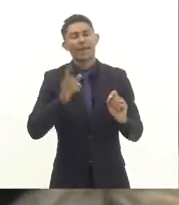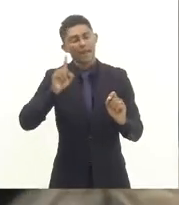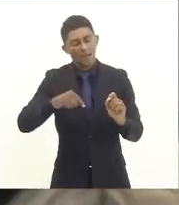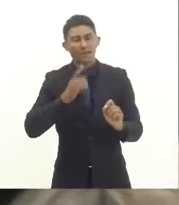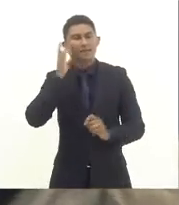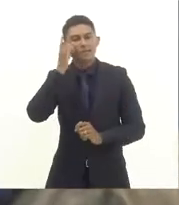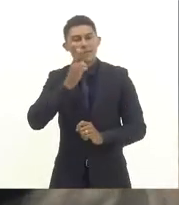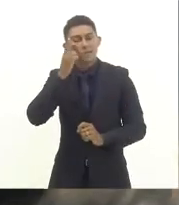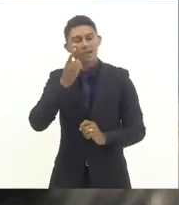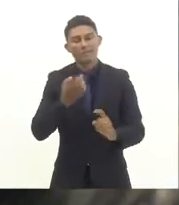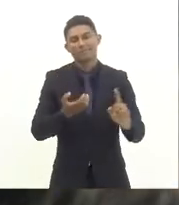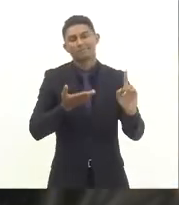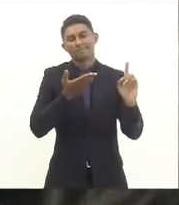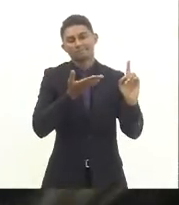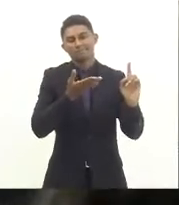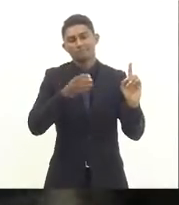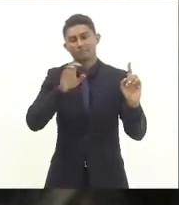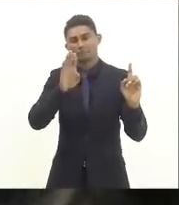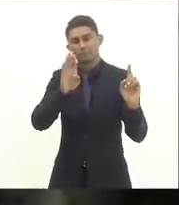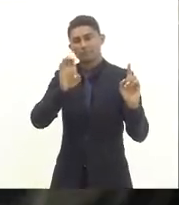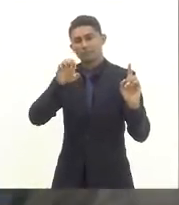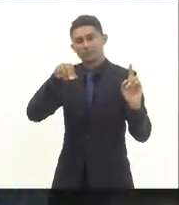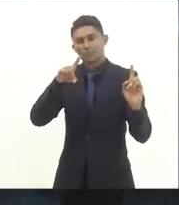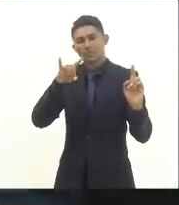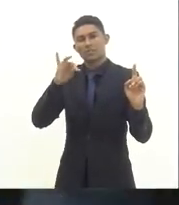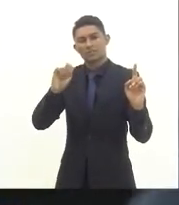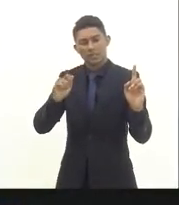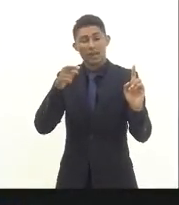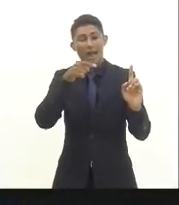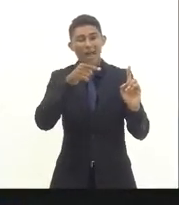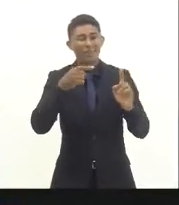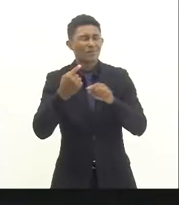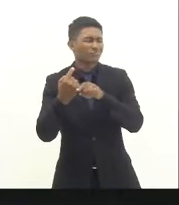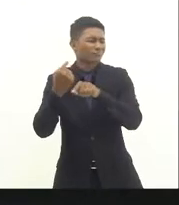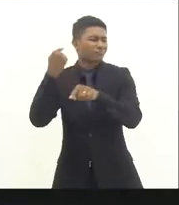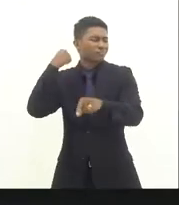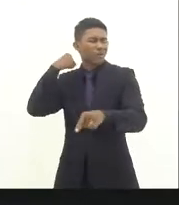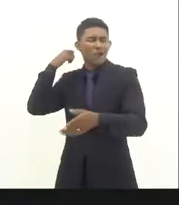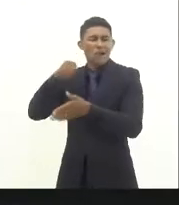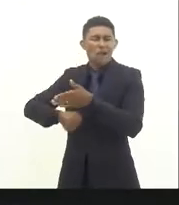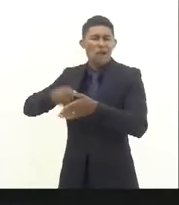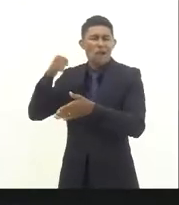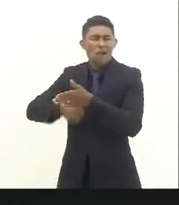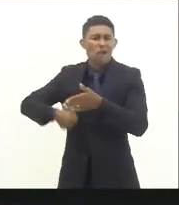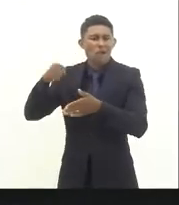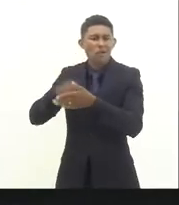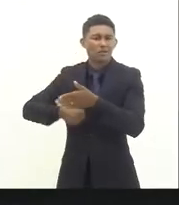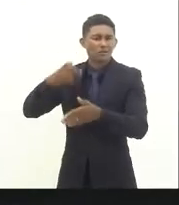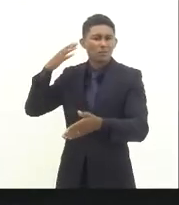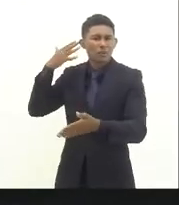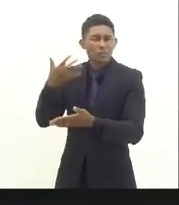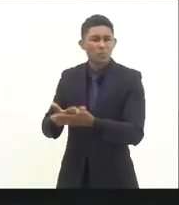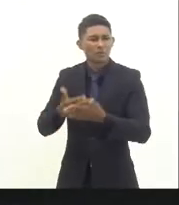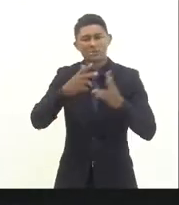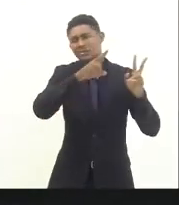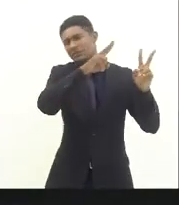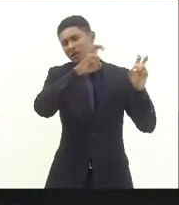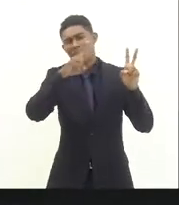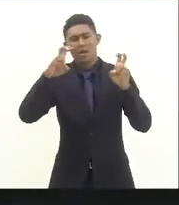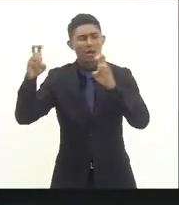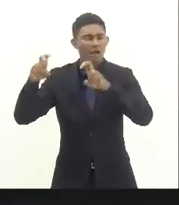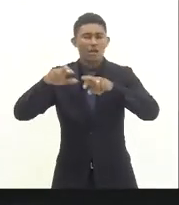da deputada Benedita da Silva sua luta lá trás né por inúmeros temas não só